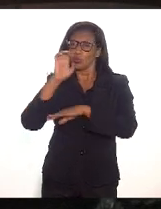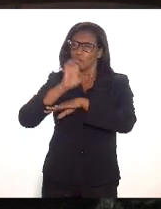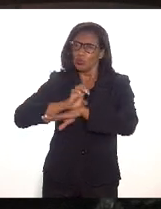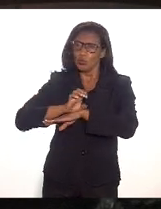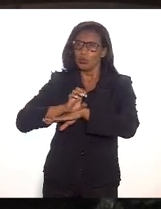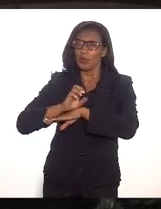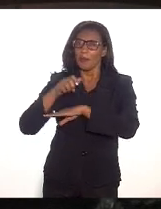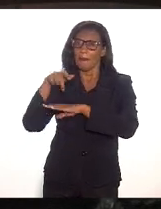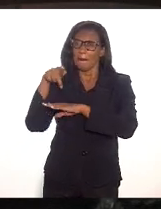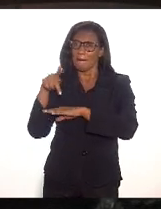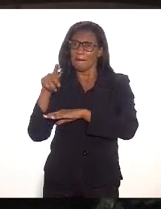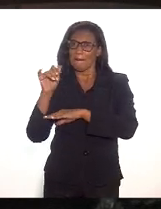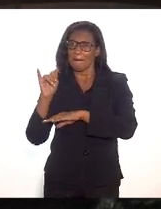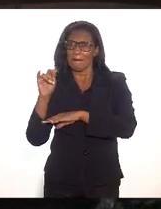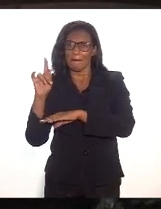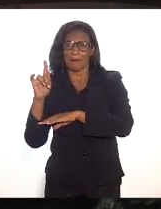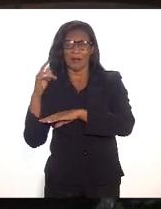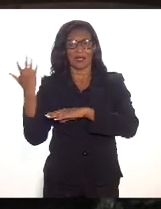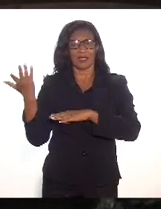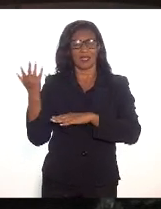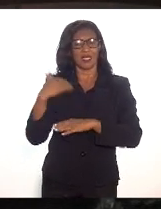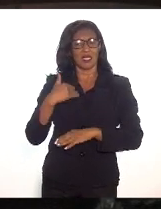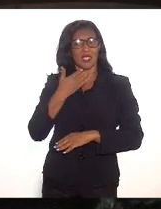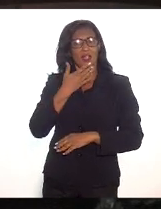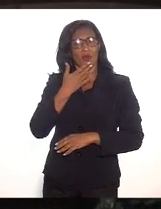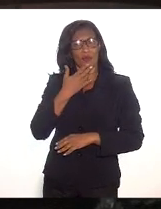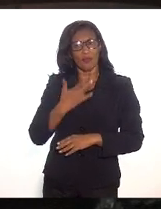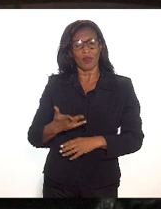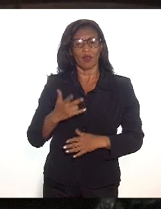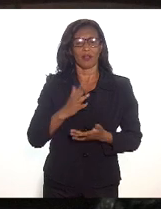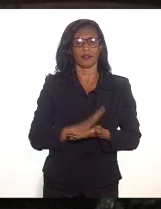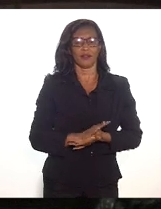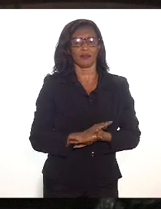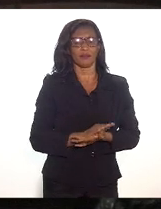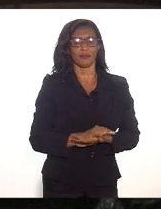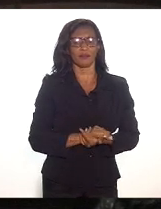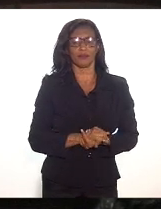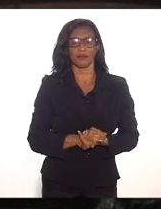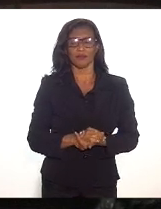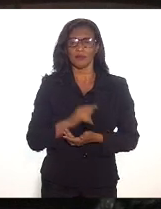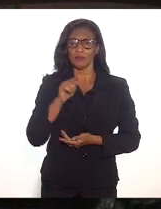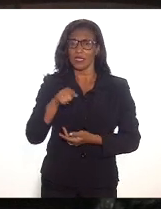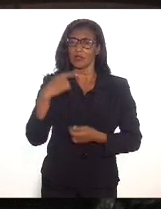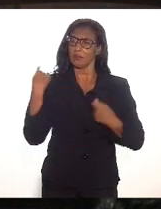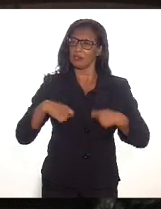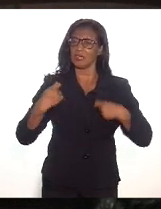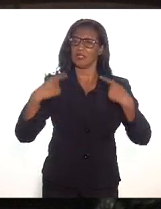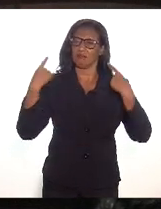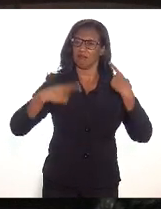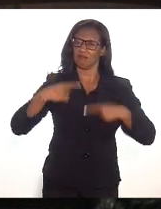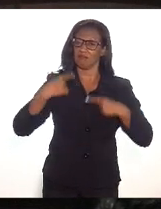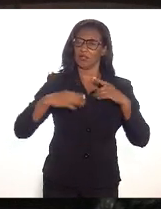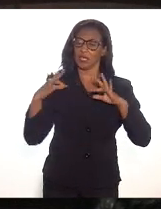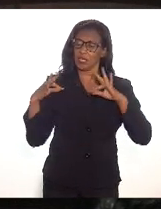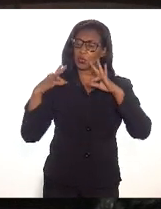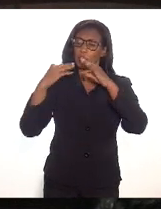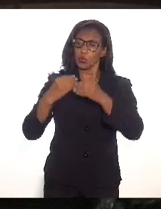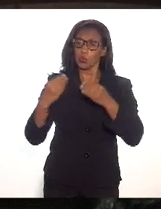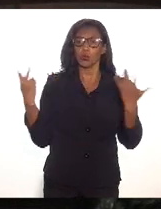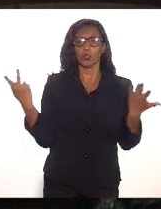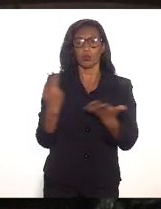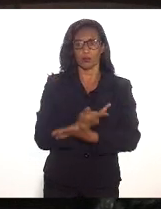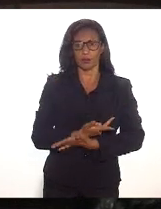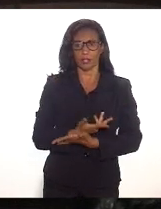com PIB, e é o 17º em receita. Então, isso aqui precisa ser debatido, e é tudo isso que